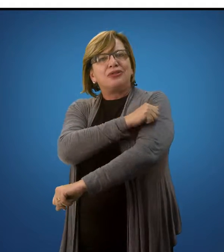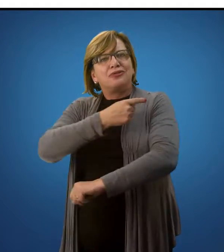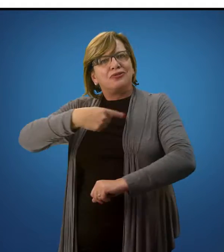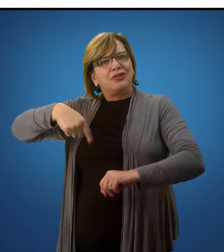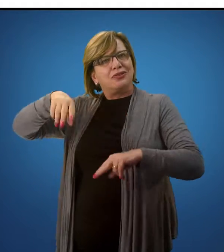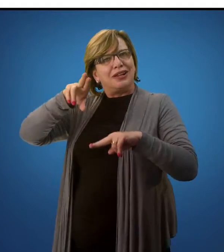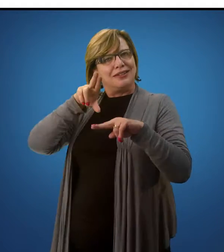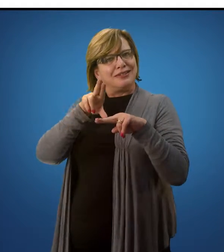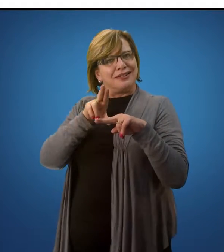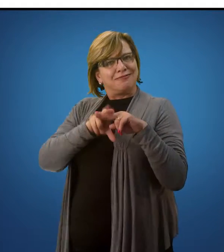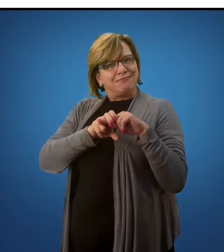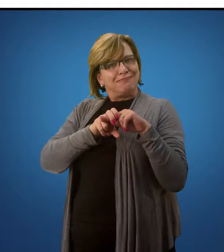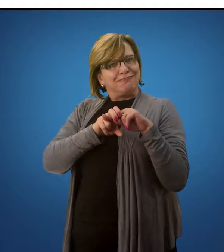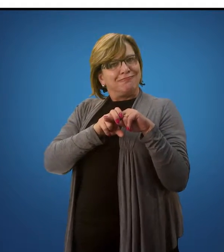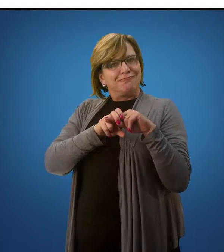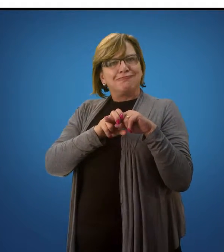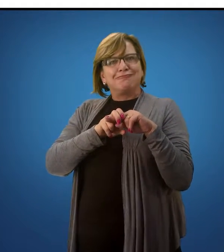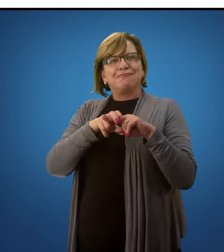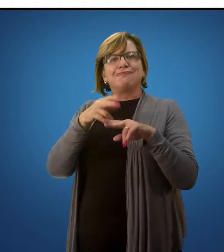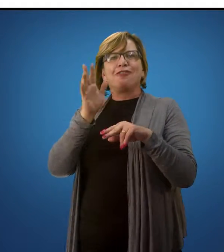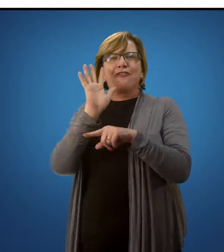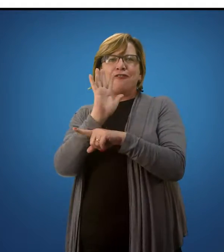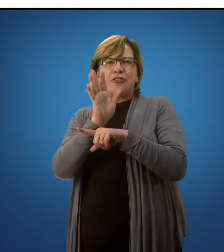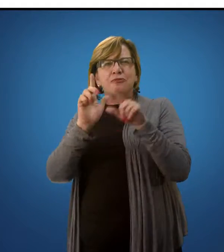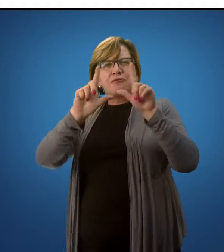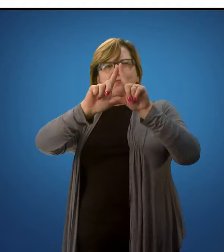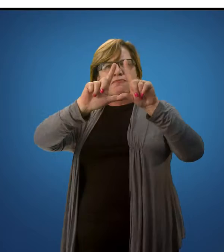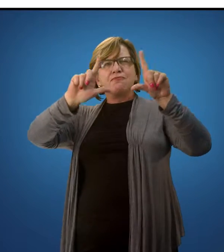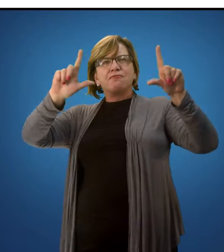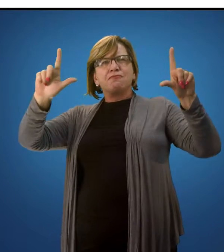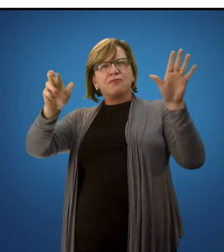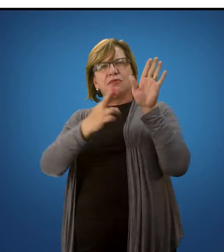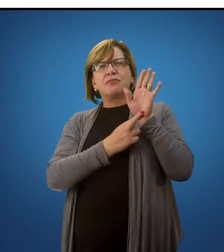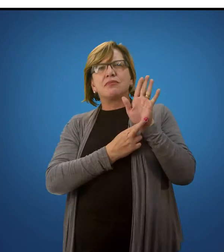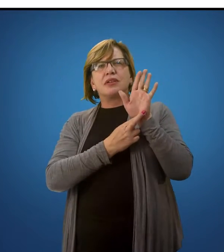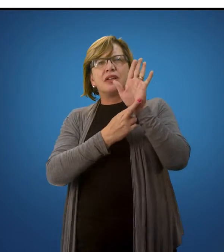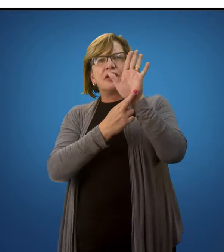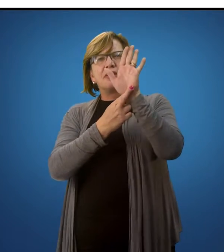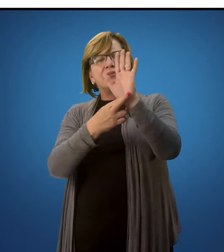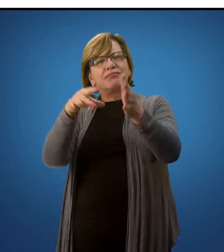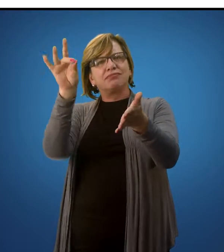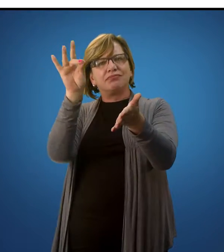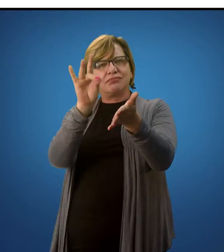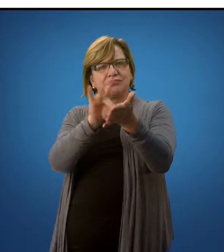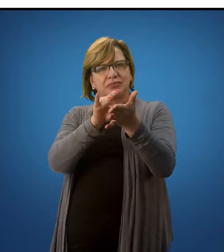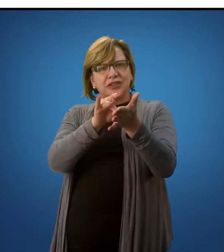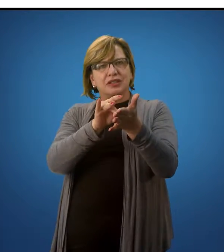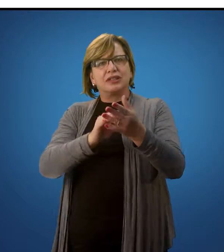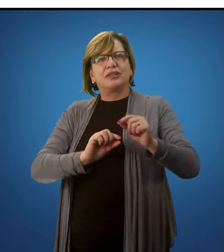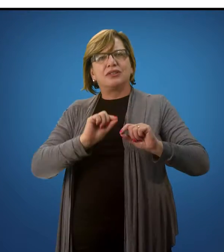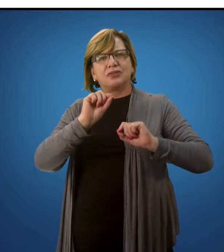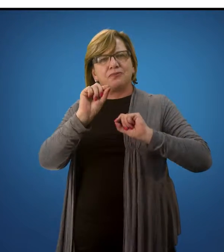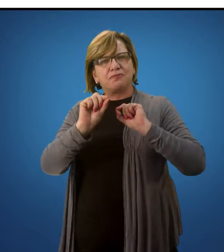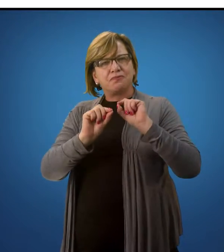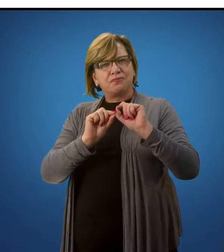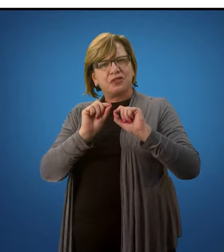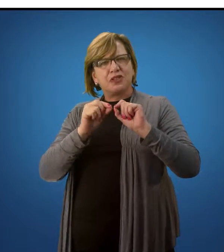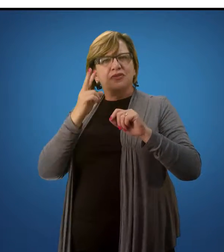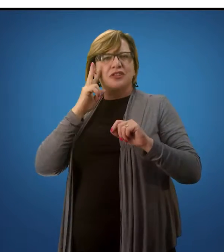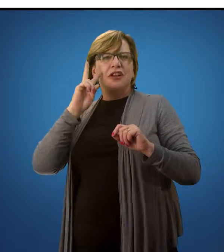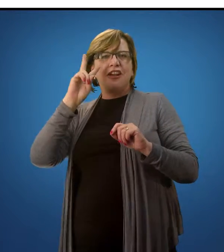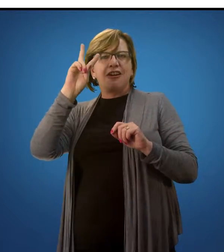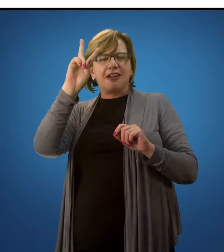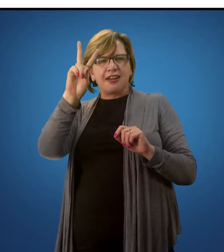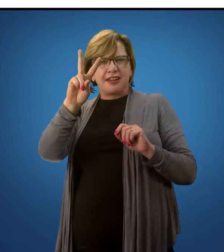sentados em um cinema vendo uma tela uma representação simulacro da realidade então desta maneira quando você faz uma leitura